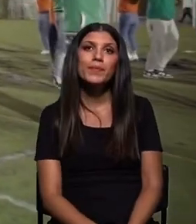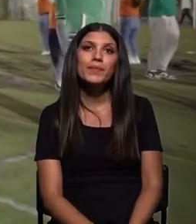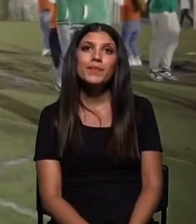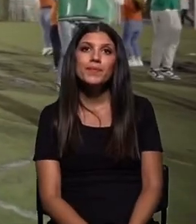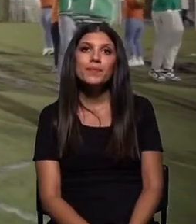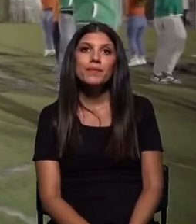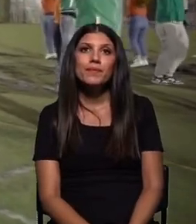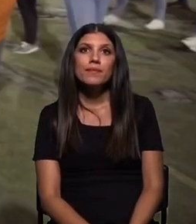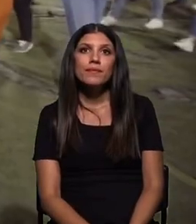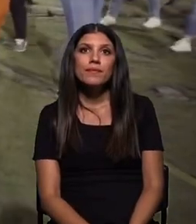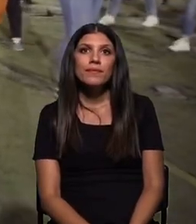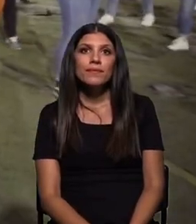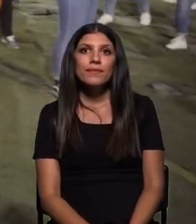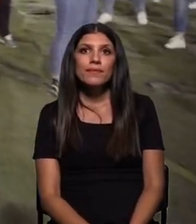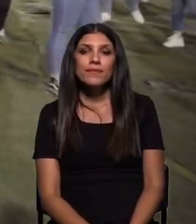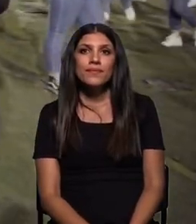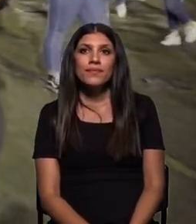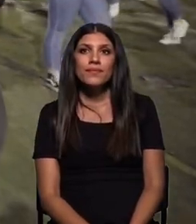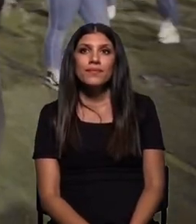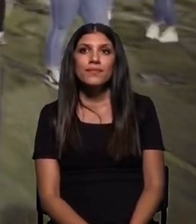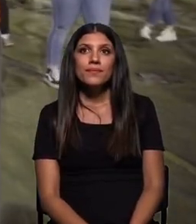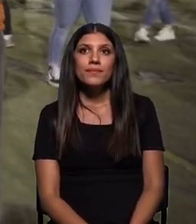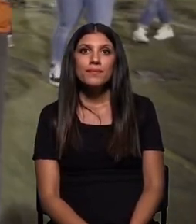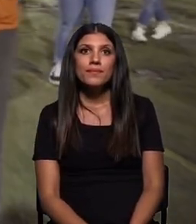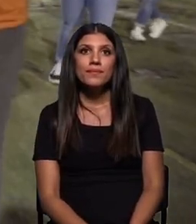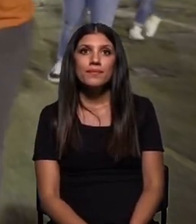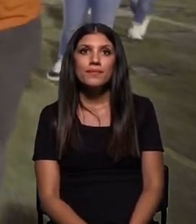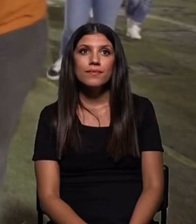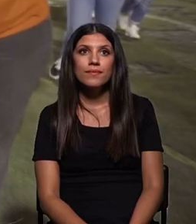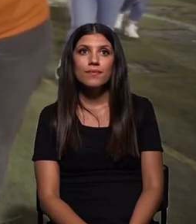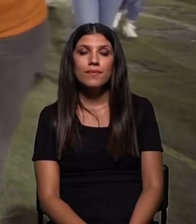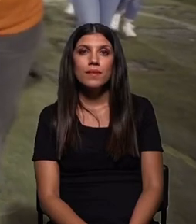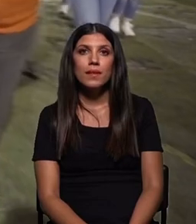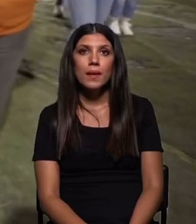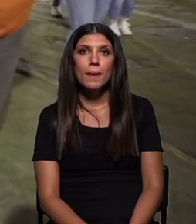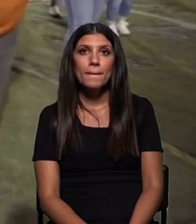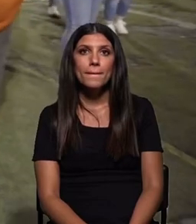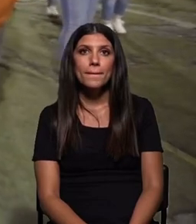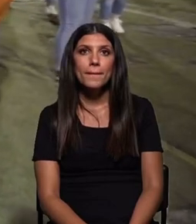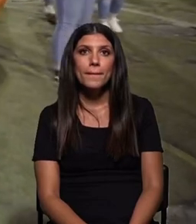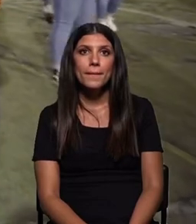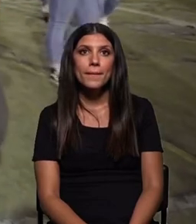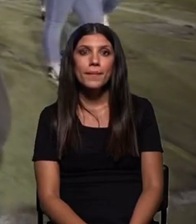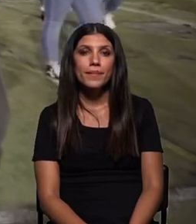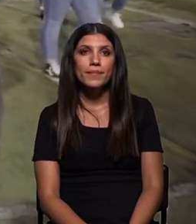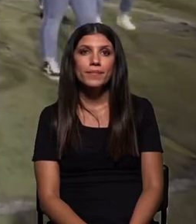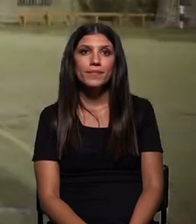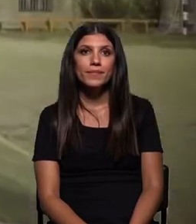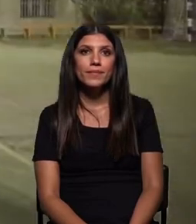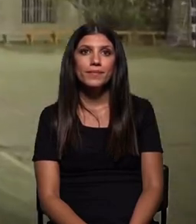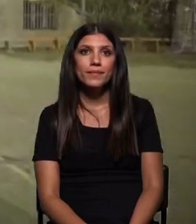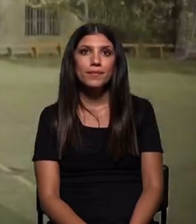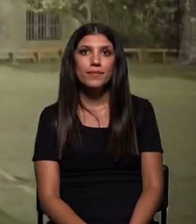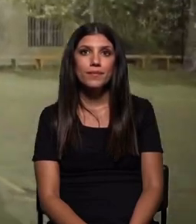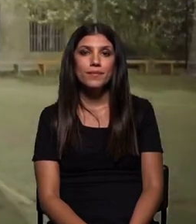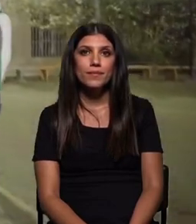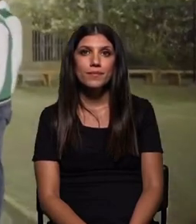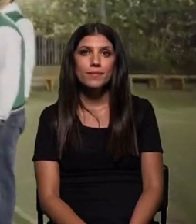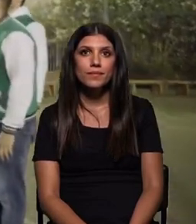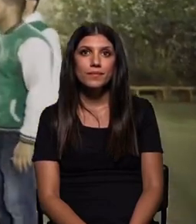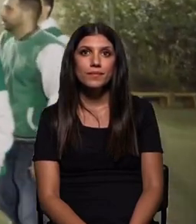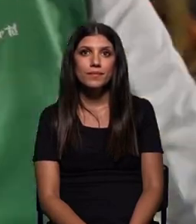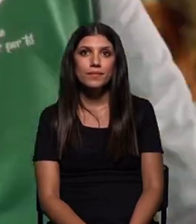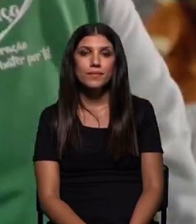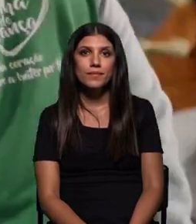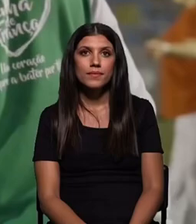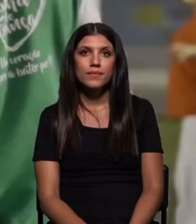do meu bairro, dá-me o teu bracinho, vem bailar comigo. Oh, noite